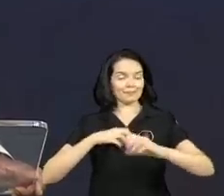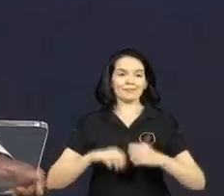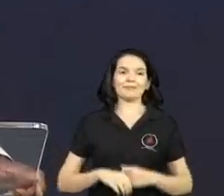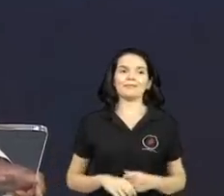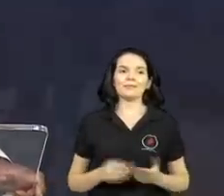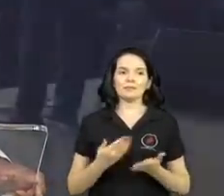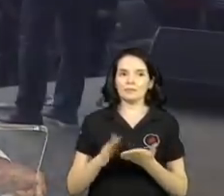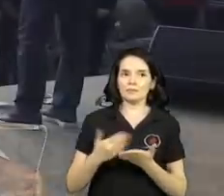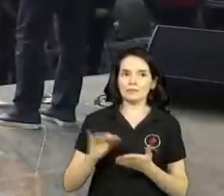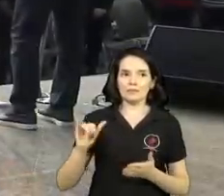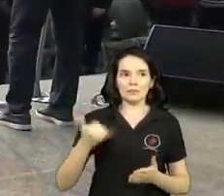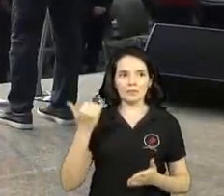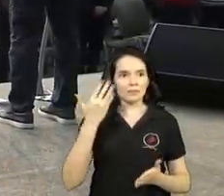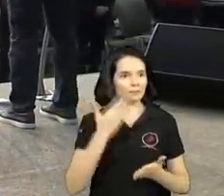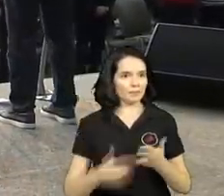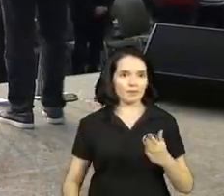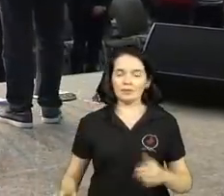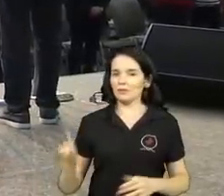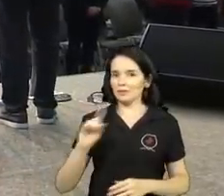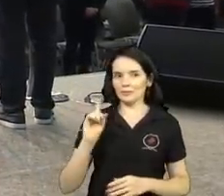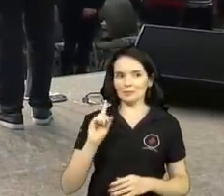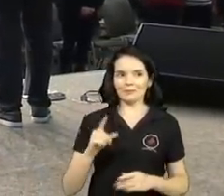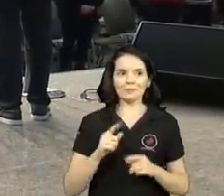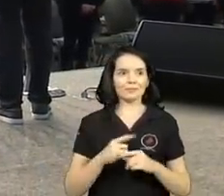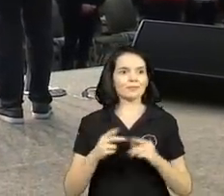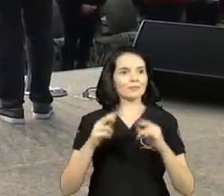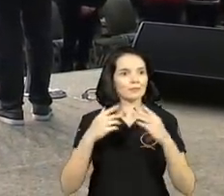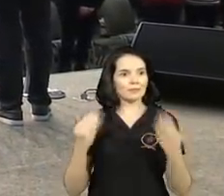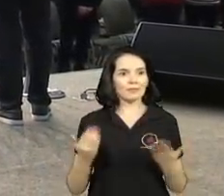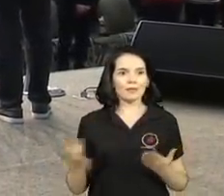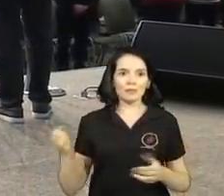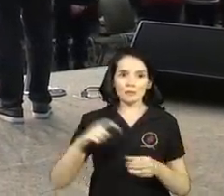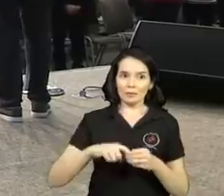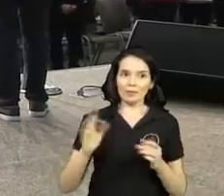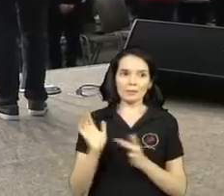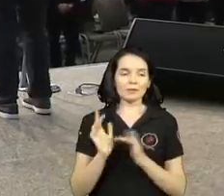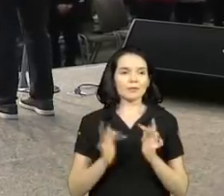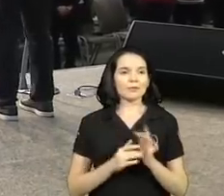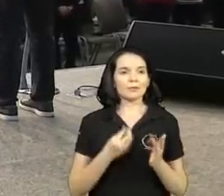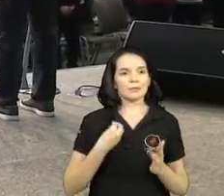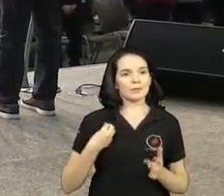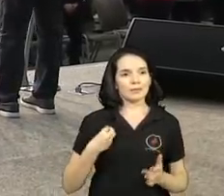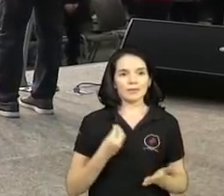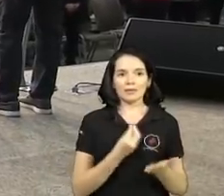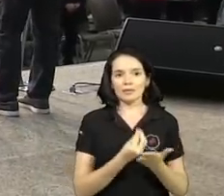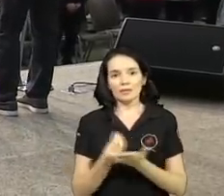Eu aproveitava ela para se consertar com Deus, para voltar para Jesus, para entregar a sua vida a Ele.